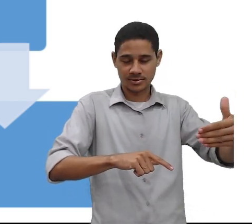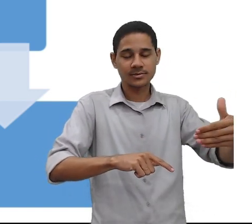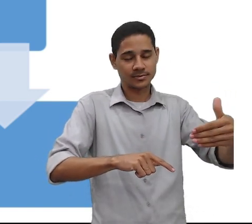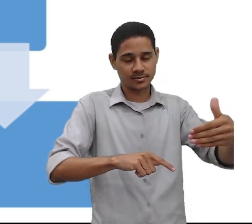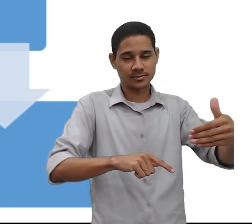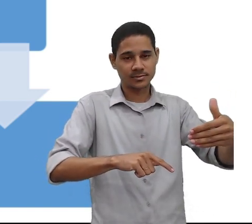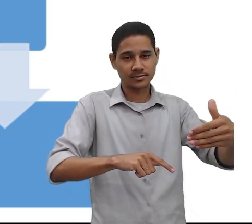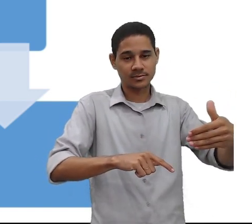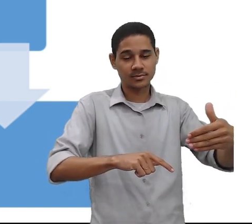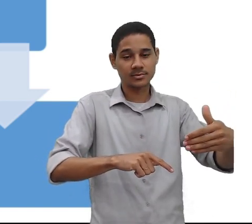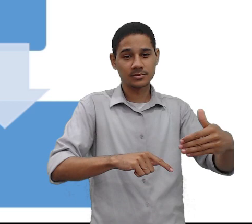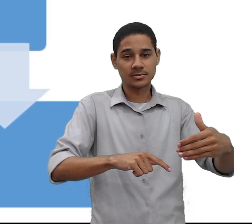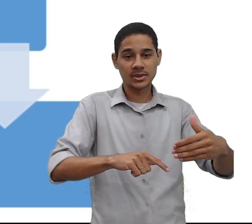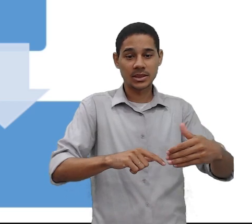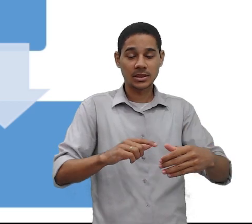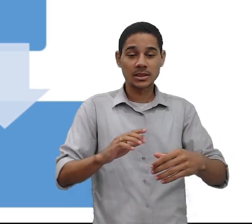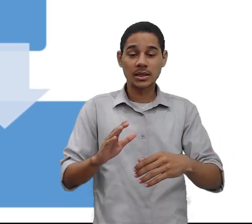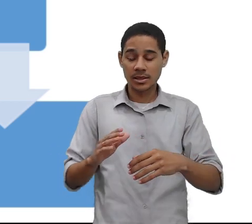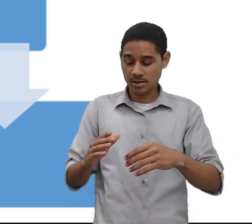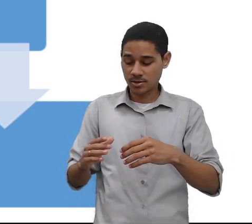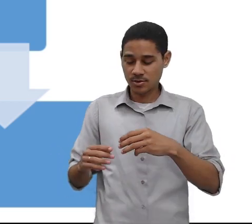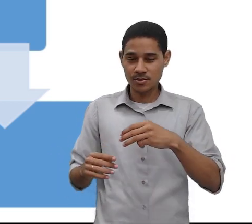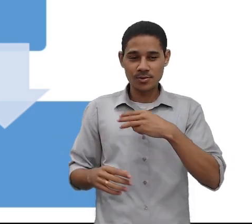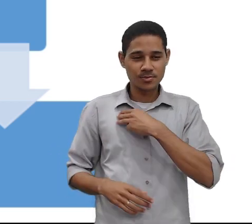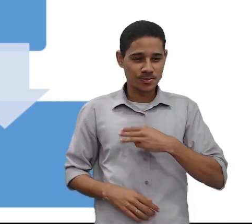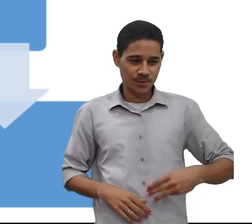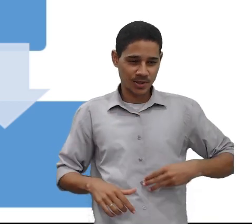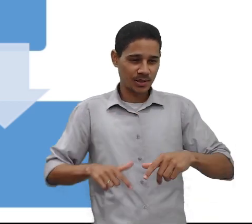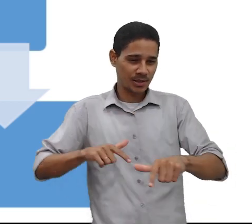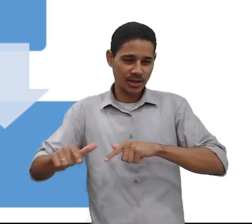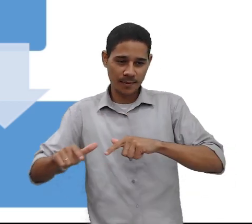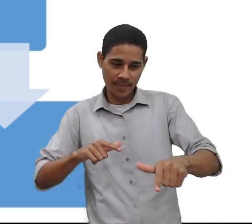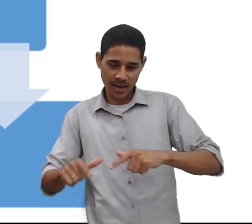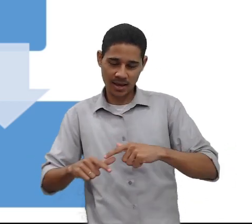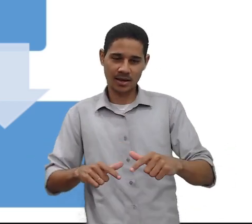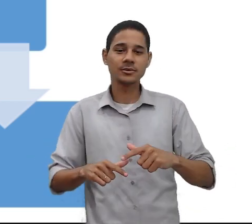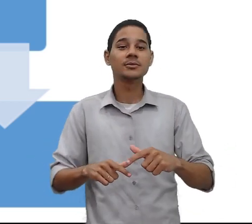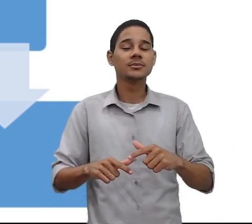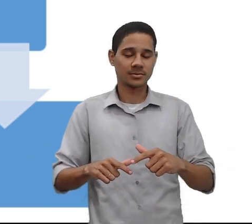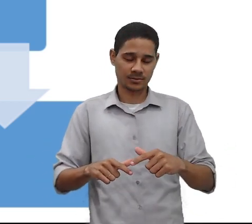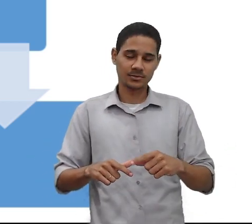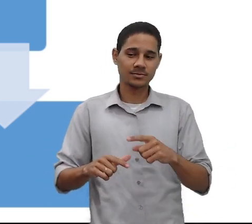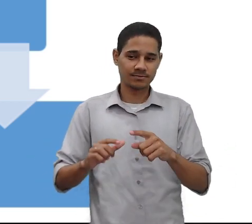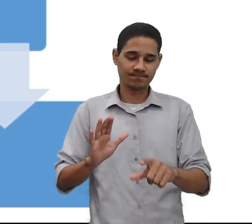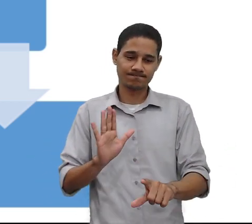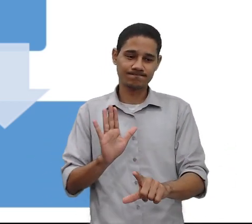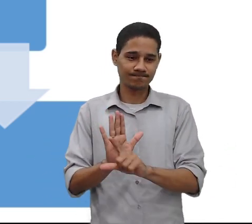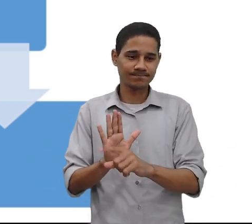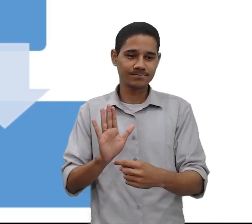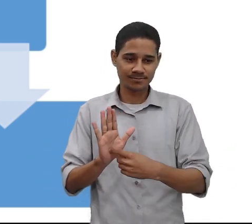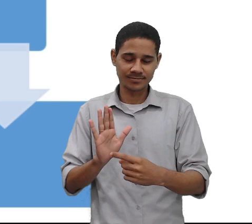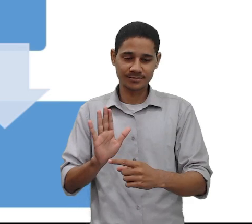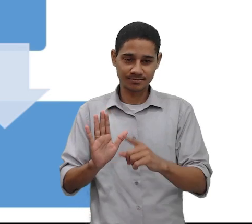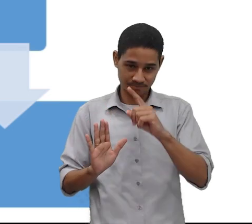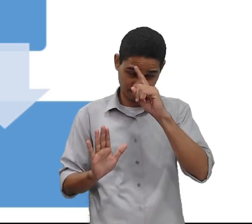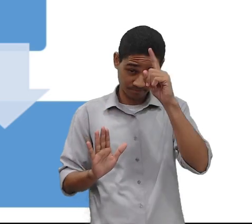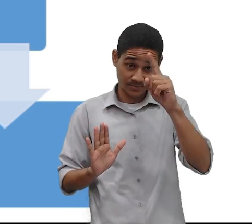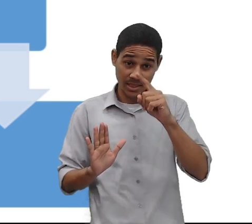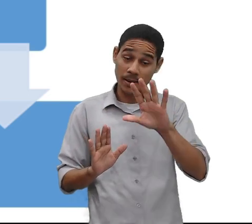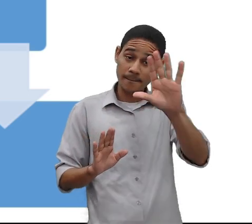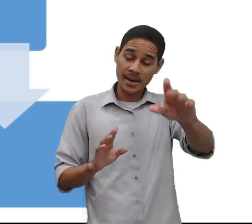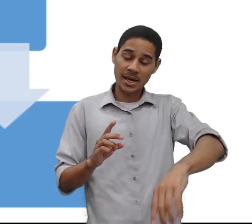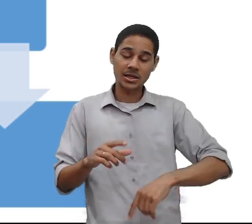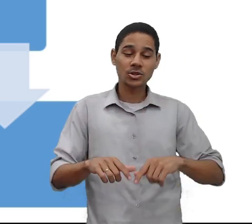relação elaborada pelo Ministério do Trabalho e da Previdência Social. Já a doença do trabalho é